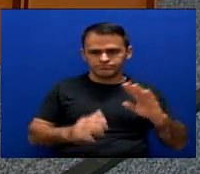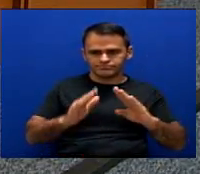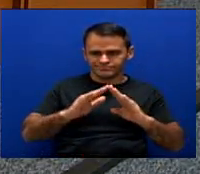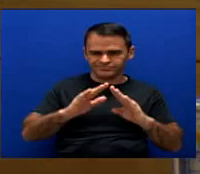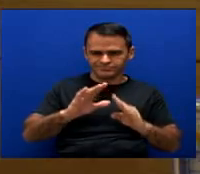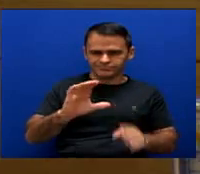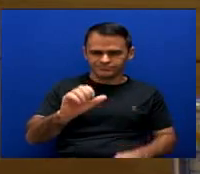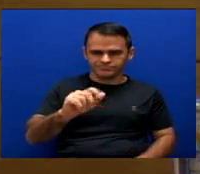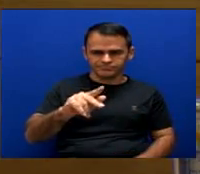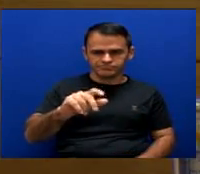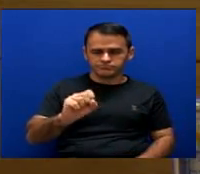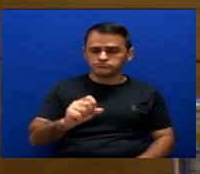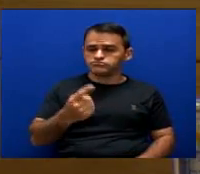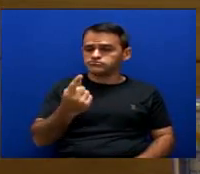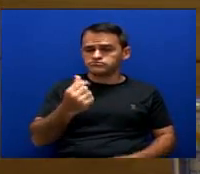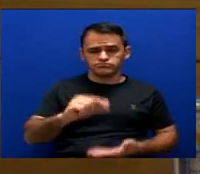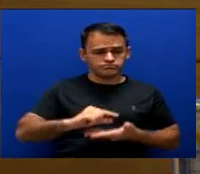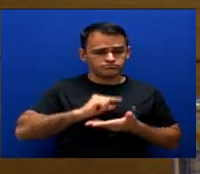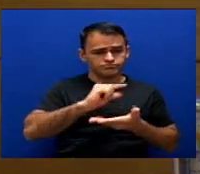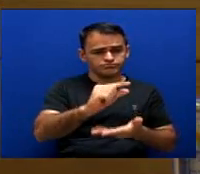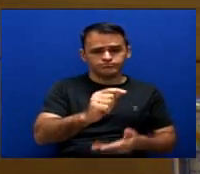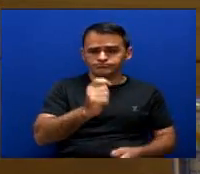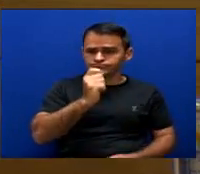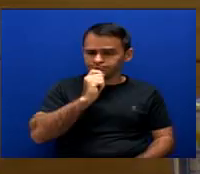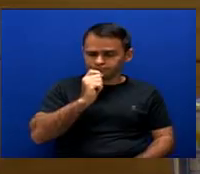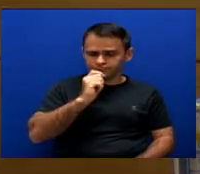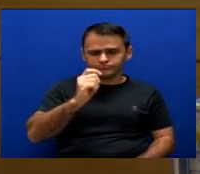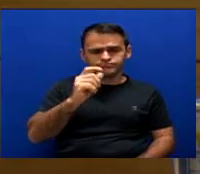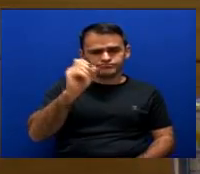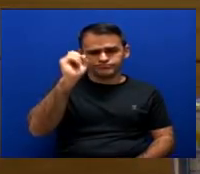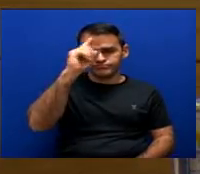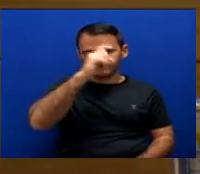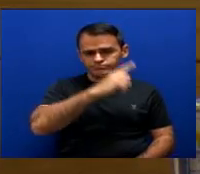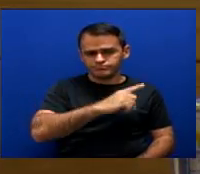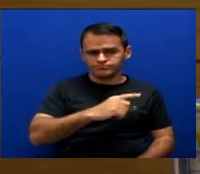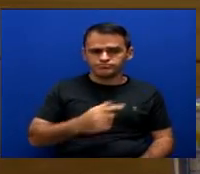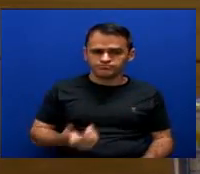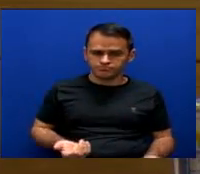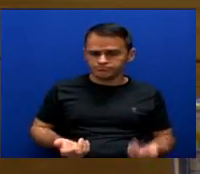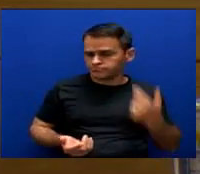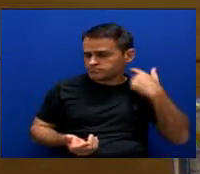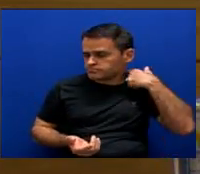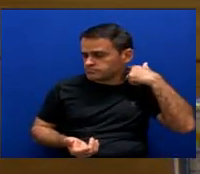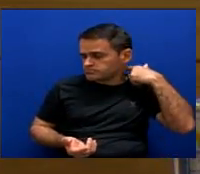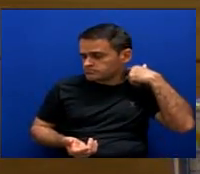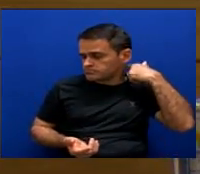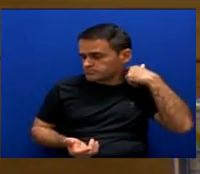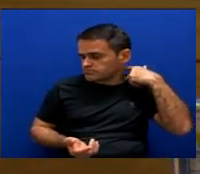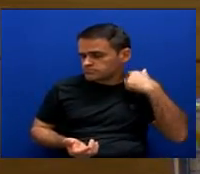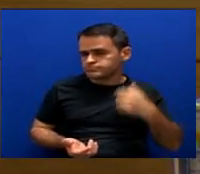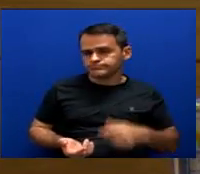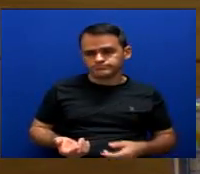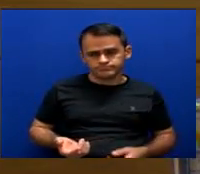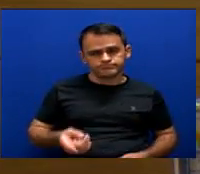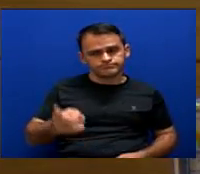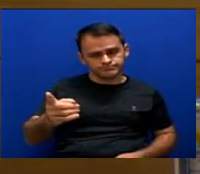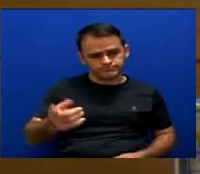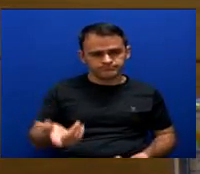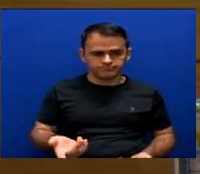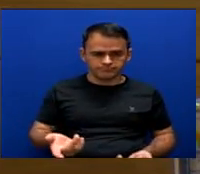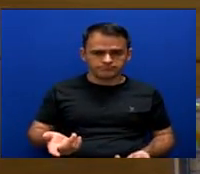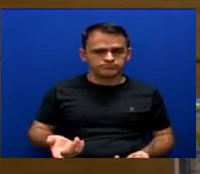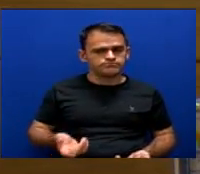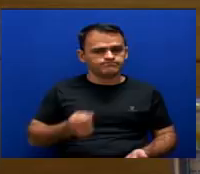receberam estão passando inclusive com dificuldades então acho que a hora dele de vocês também é pressionarem